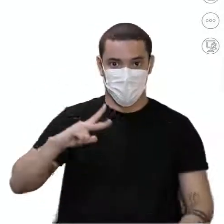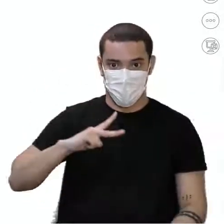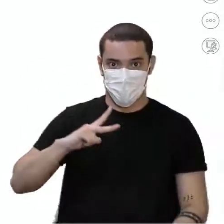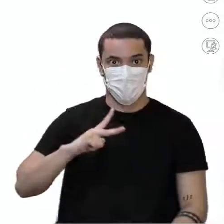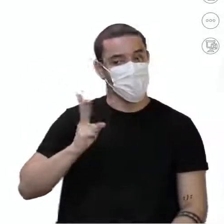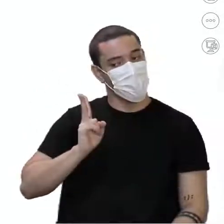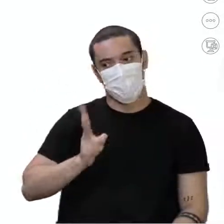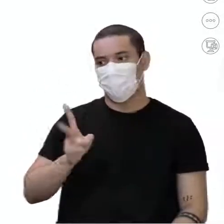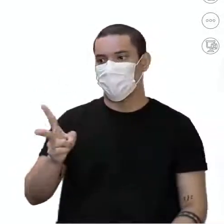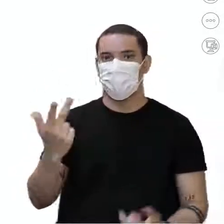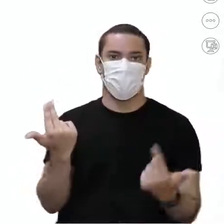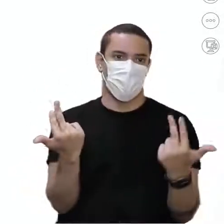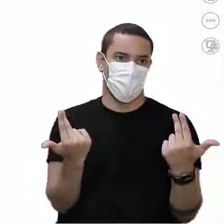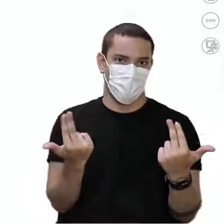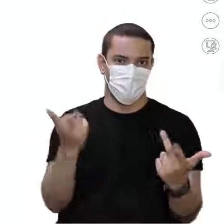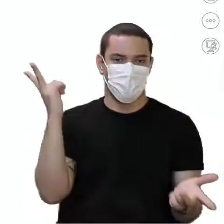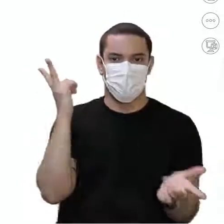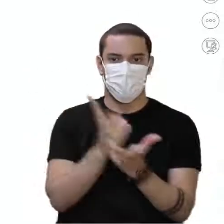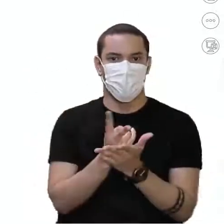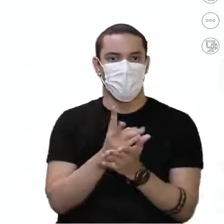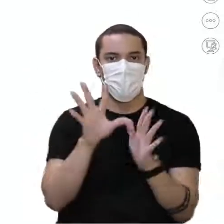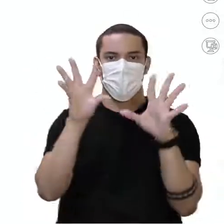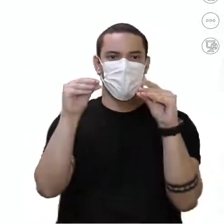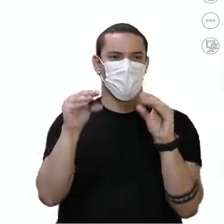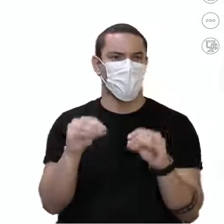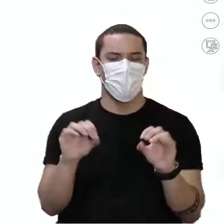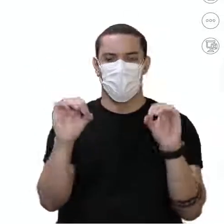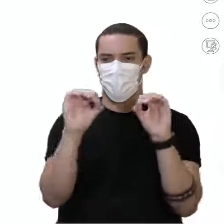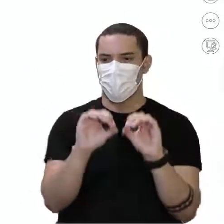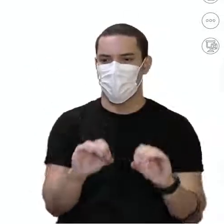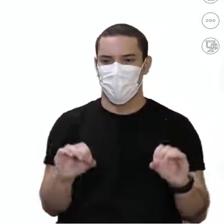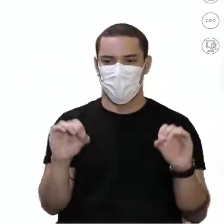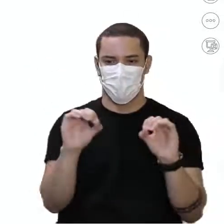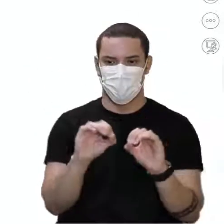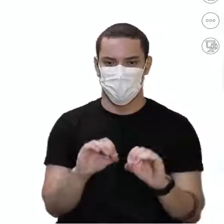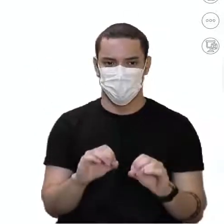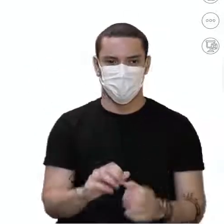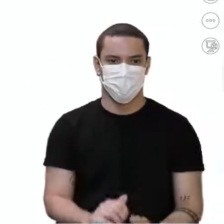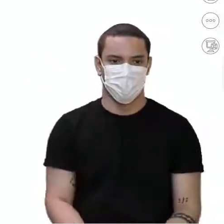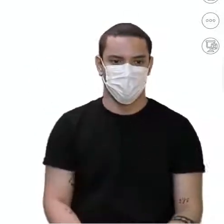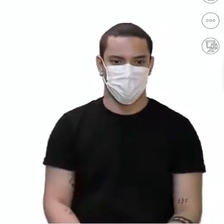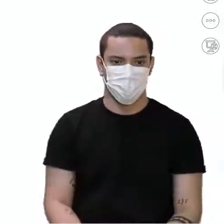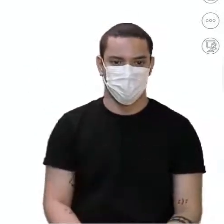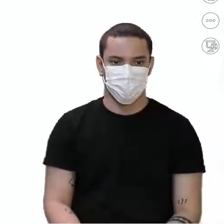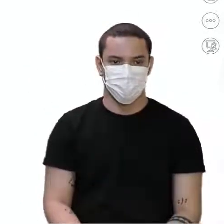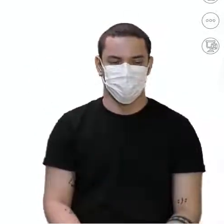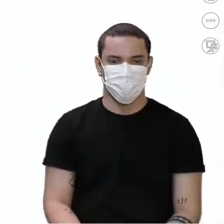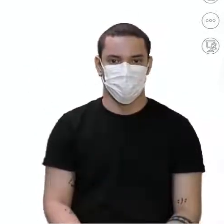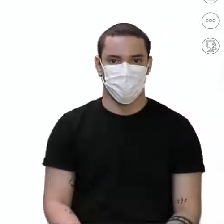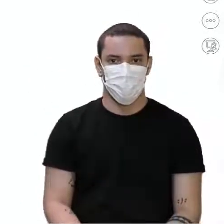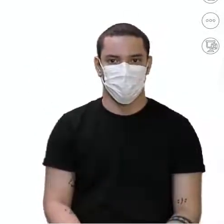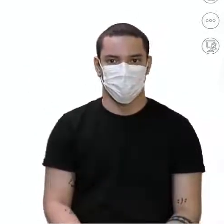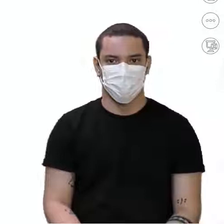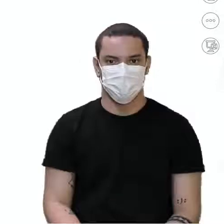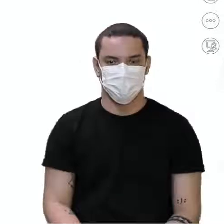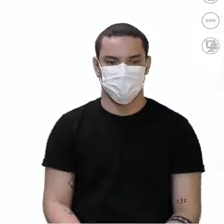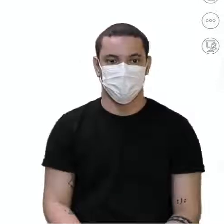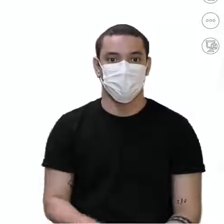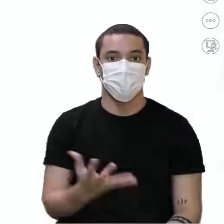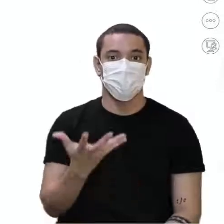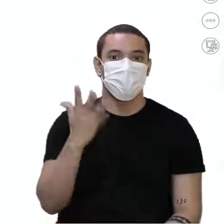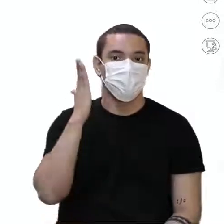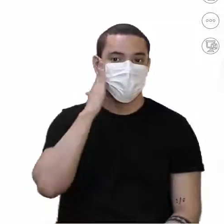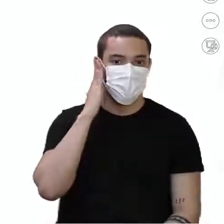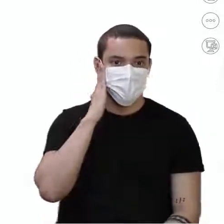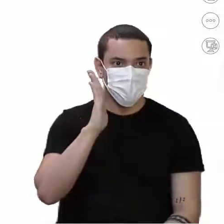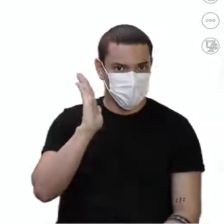resto continua no mesmo local, sem mexer em nada. Então, have they ever been in love? Eu quero saber,